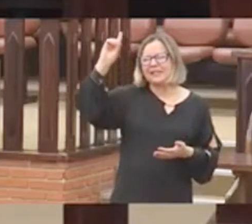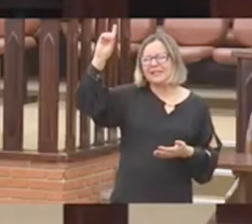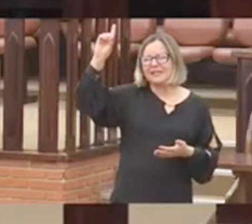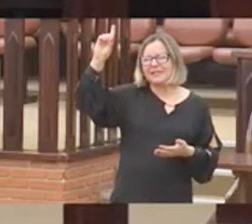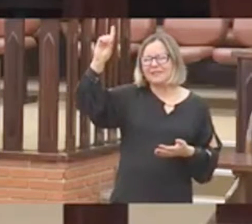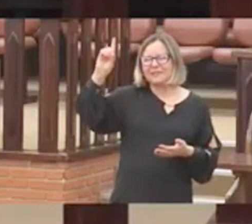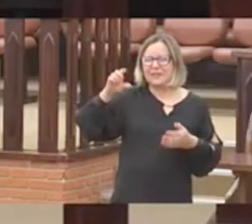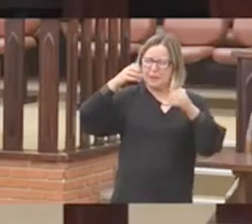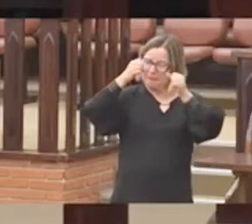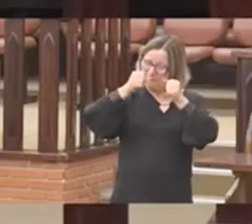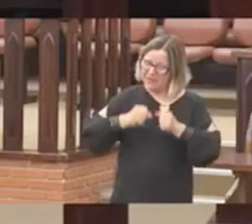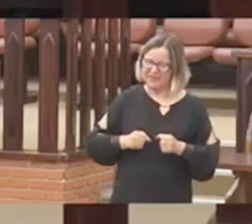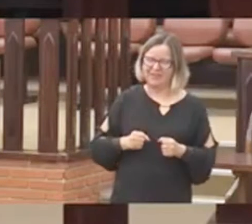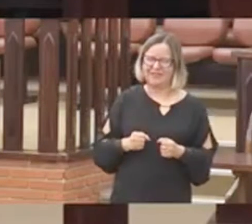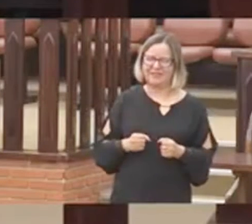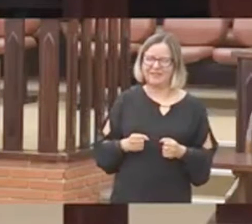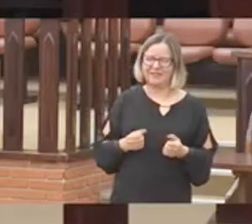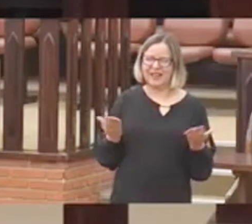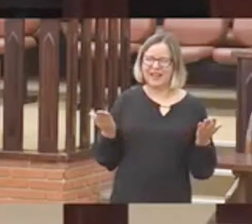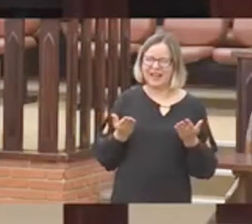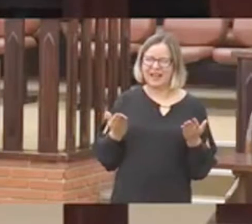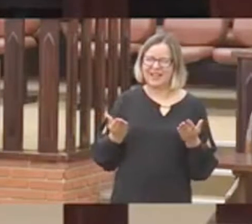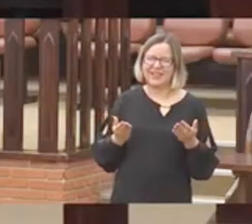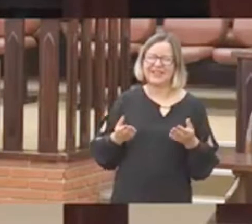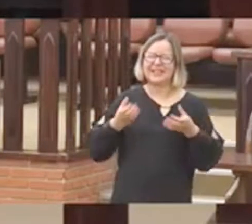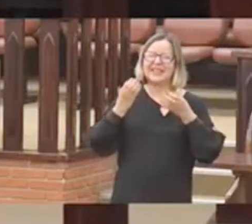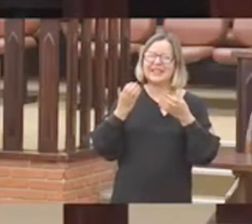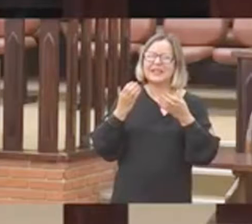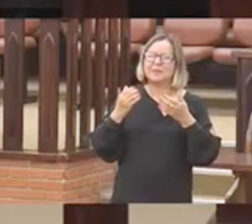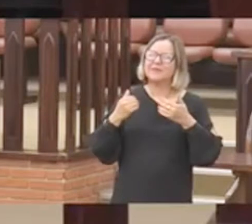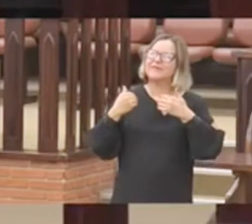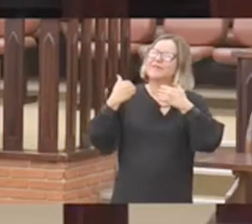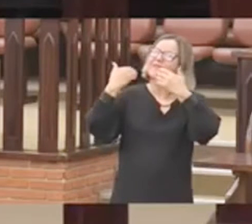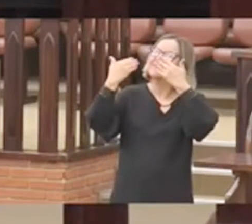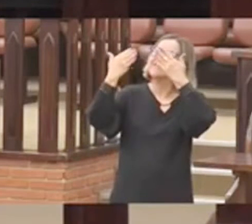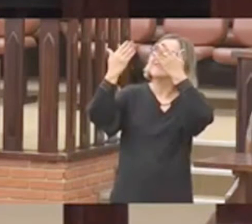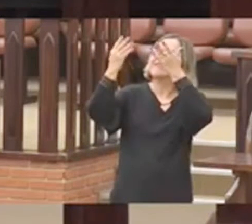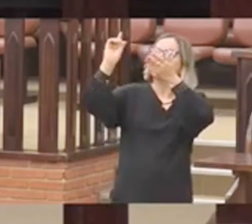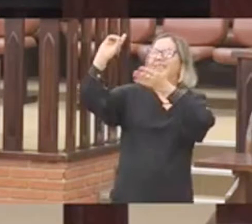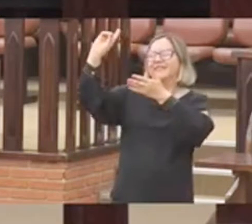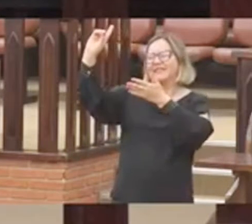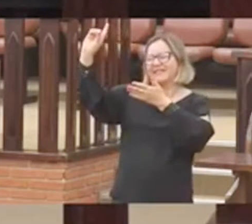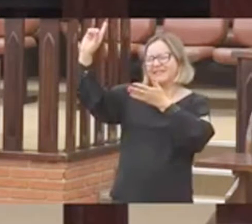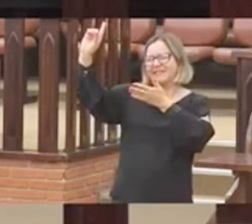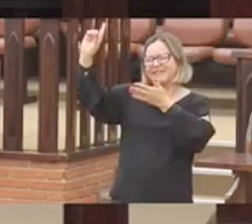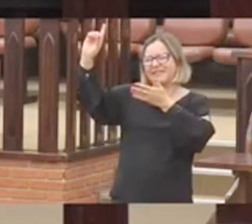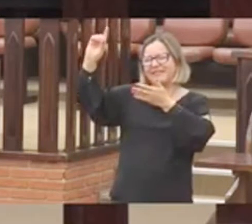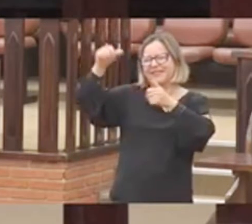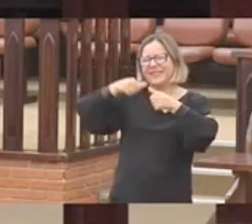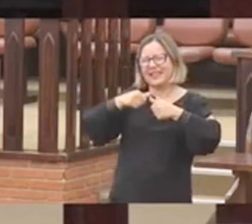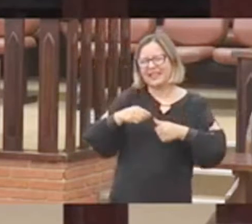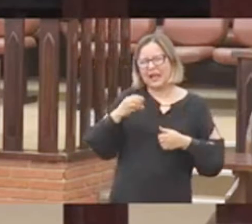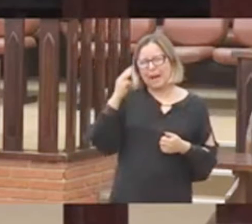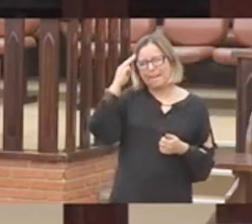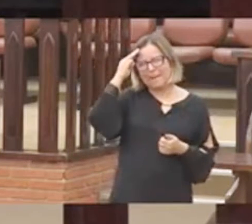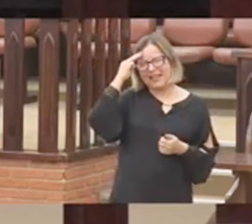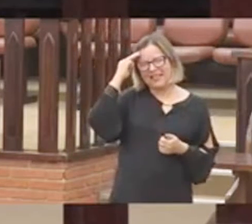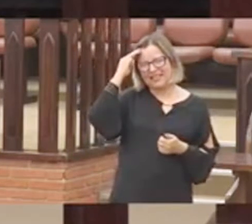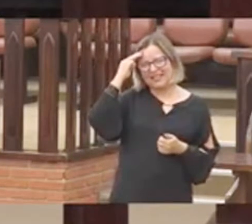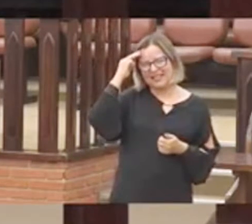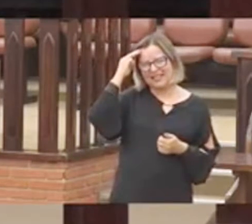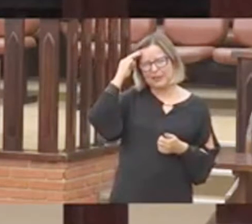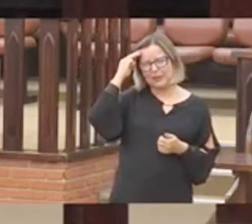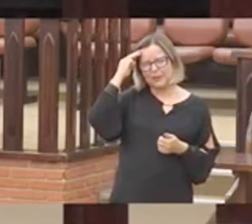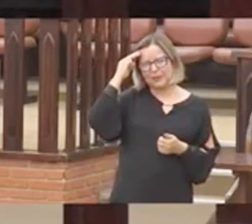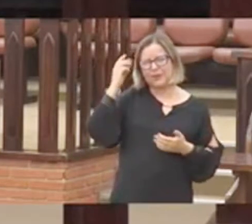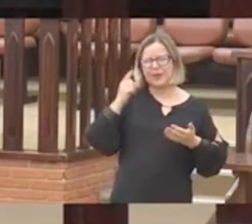E neste momento, nós queremos consagrar a Ti esta meditação,